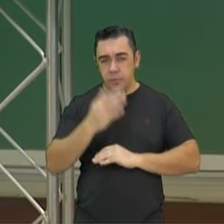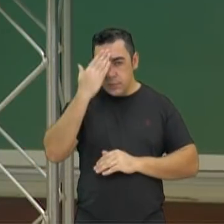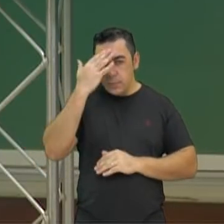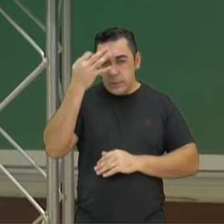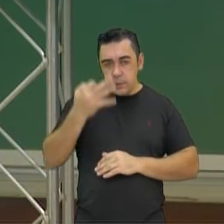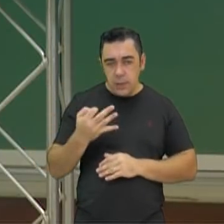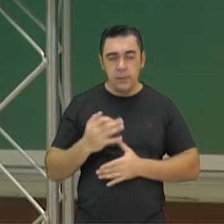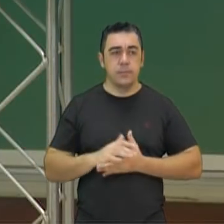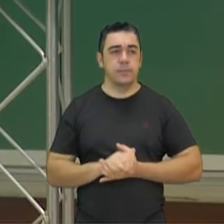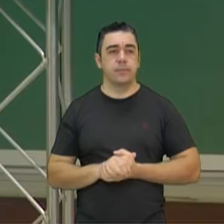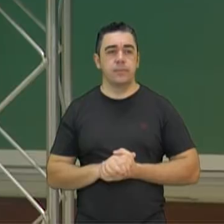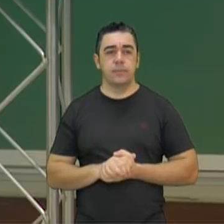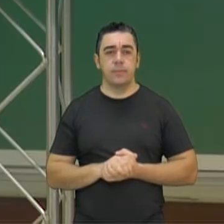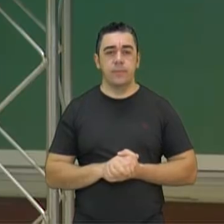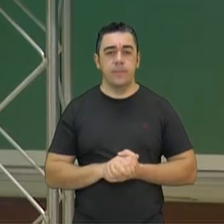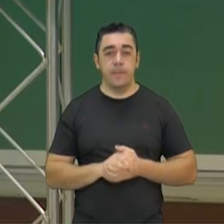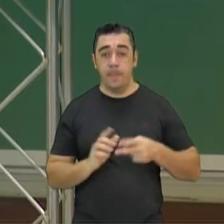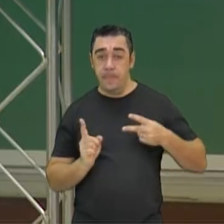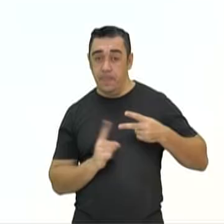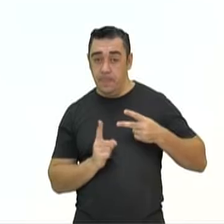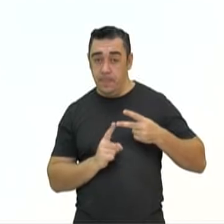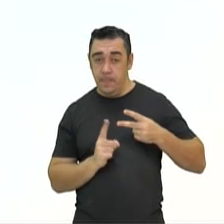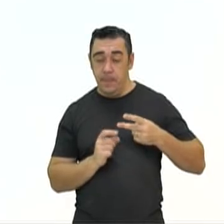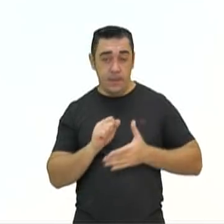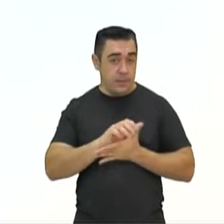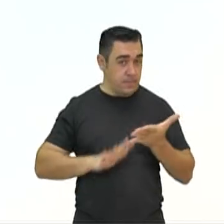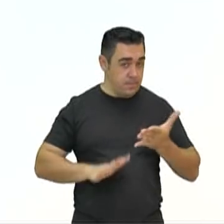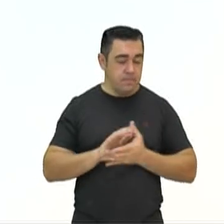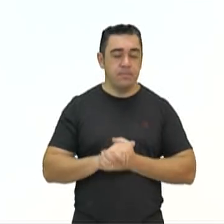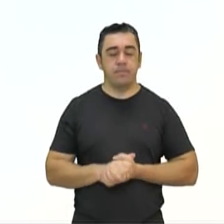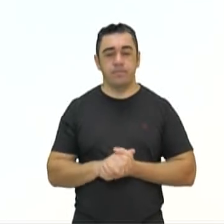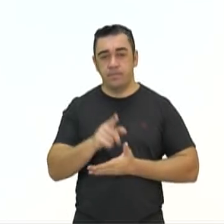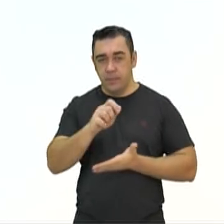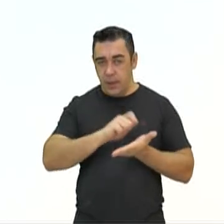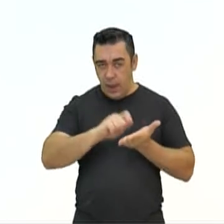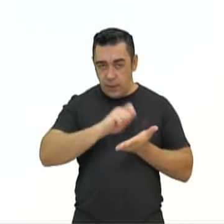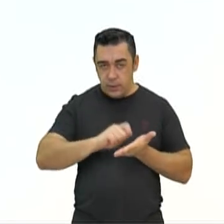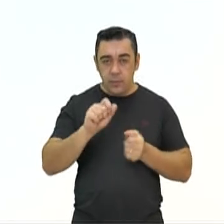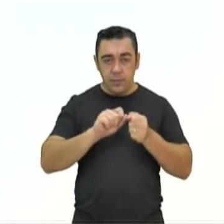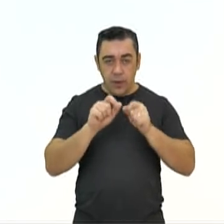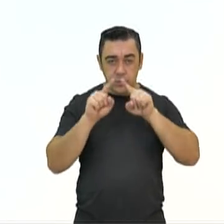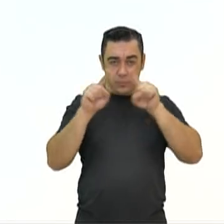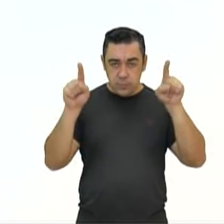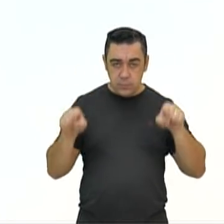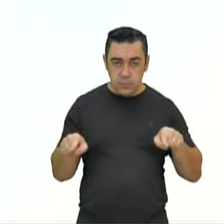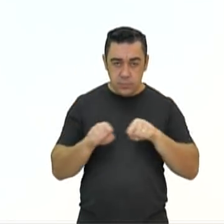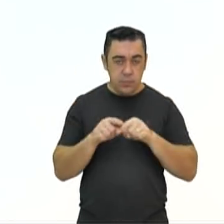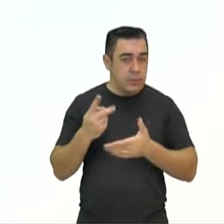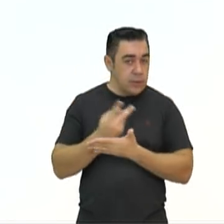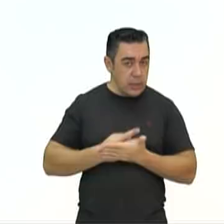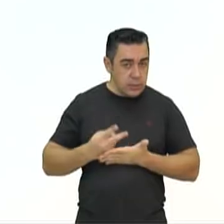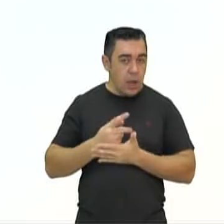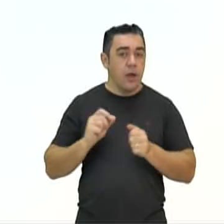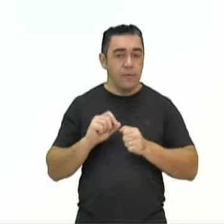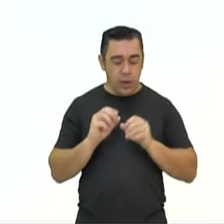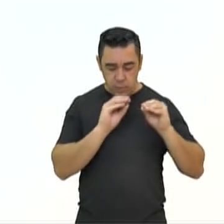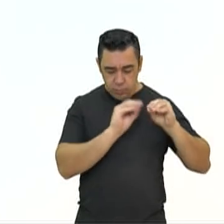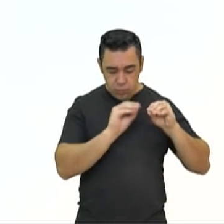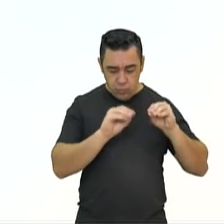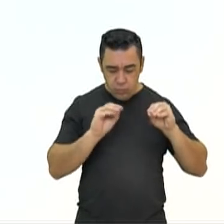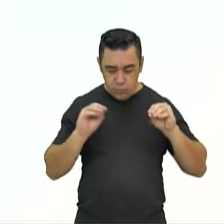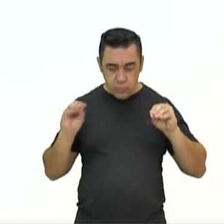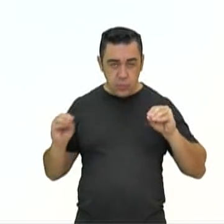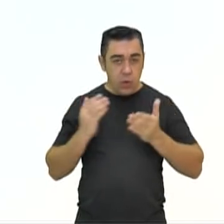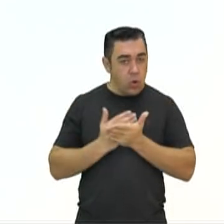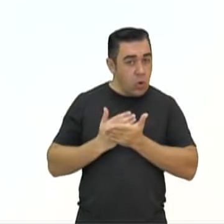peças. Segunda atividade. Ó. No caderno, desenhe o tabuleiro de xadrez e distribua as peças na posição inicial